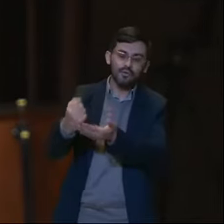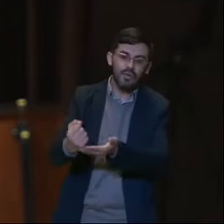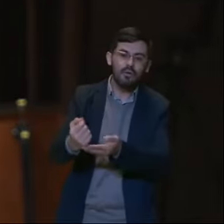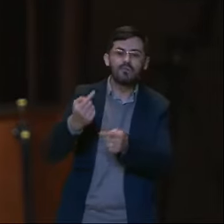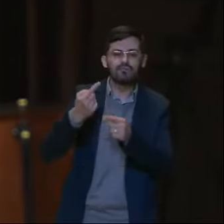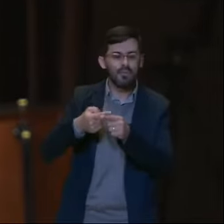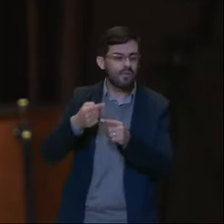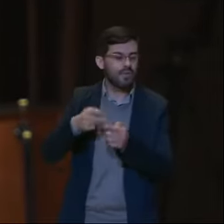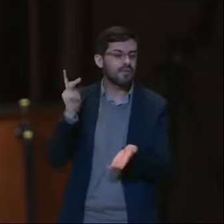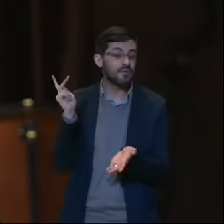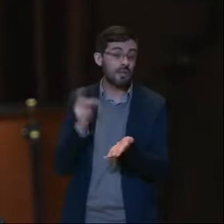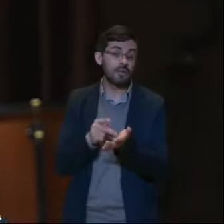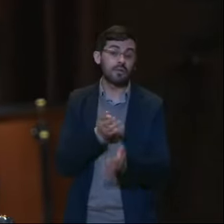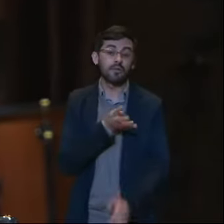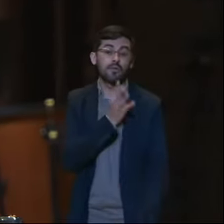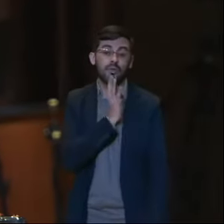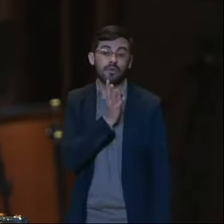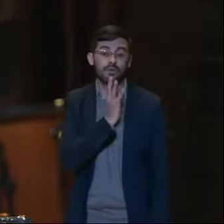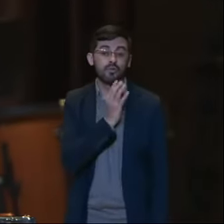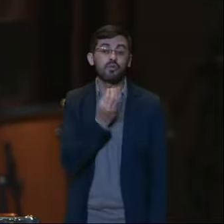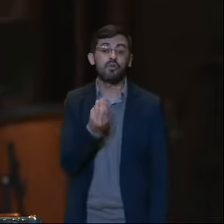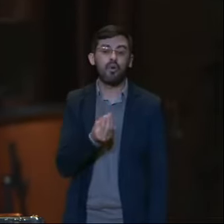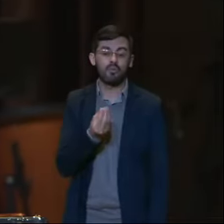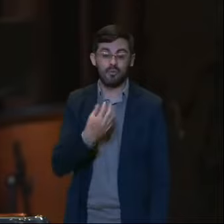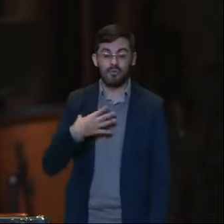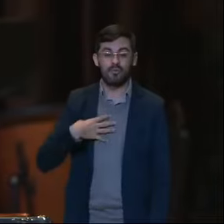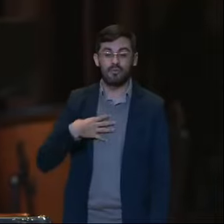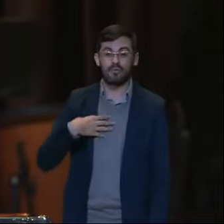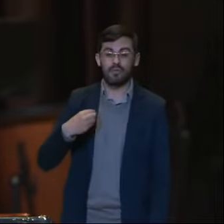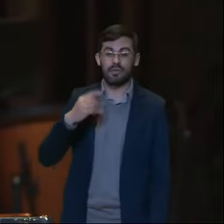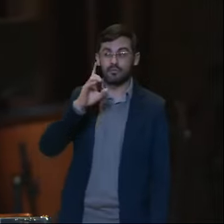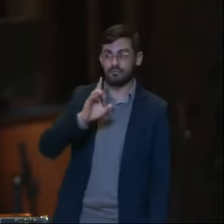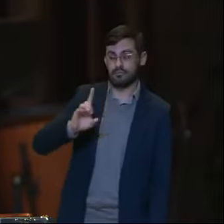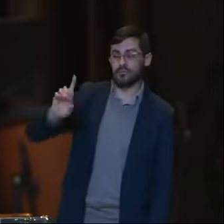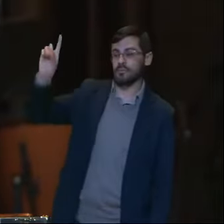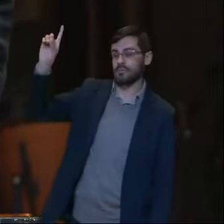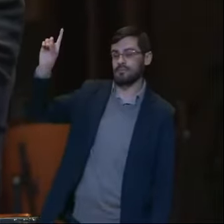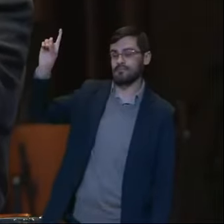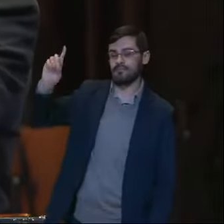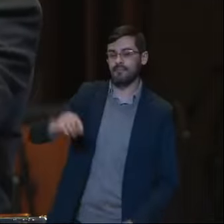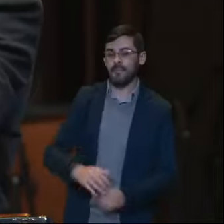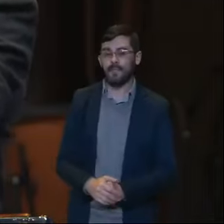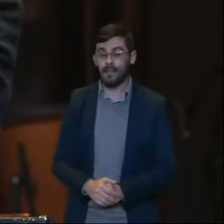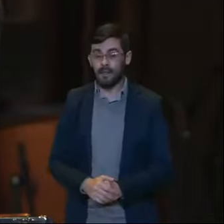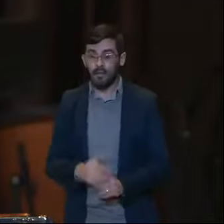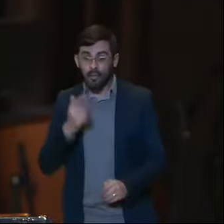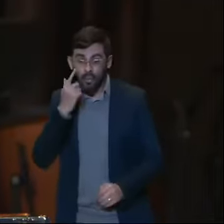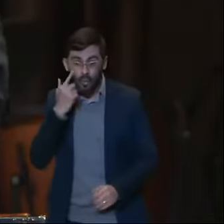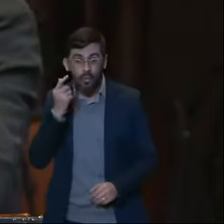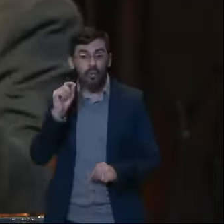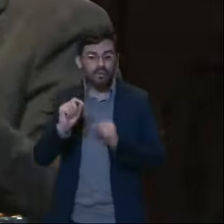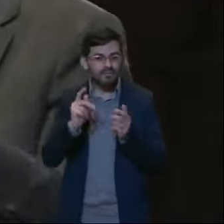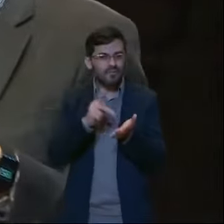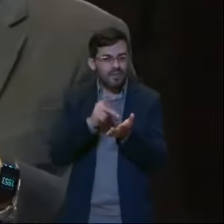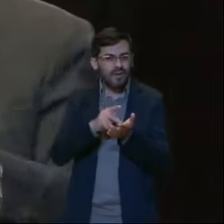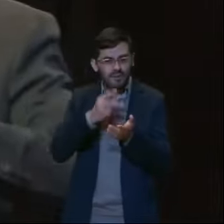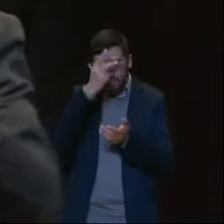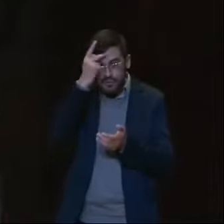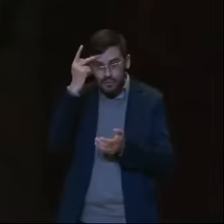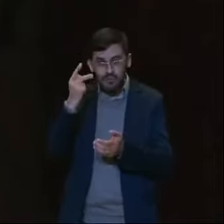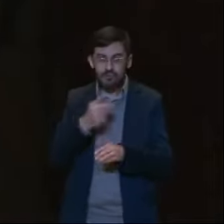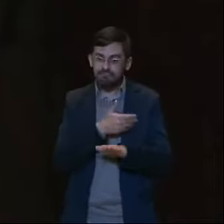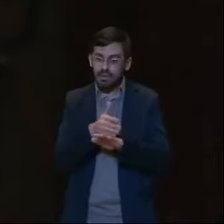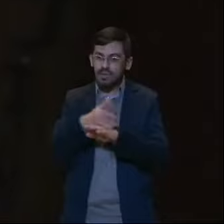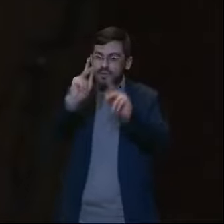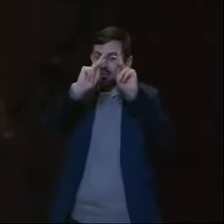eles serão conhecidos como filhos de Deus. Olha como é que aqueles que promovem a paz serão conhecidos